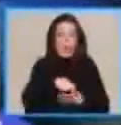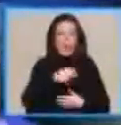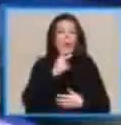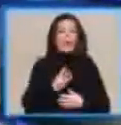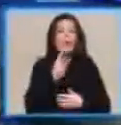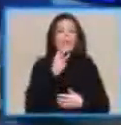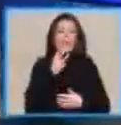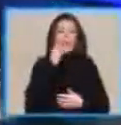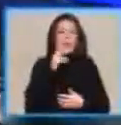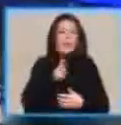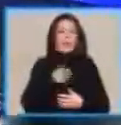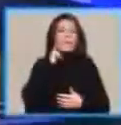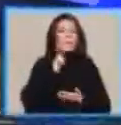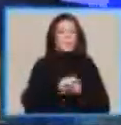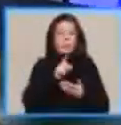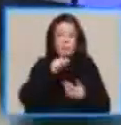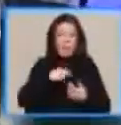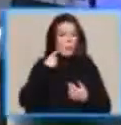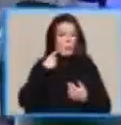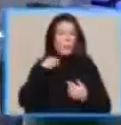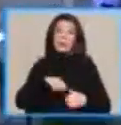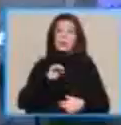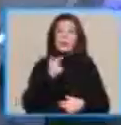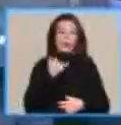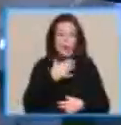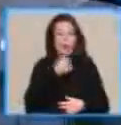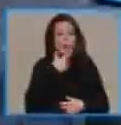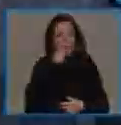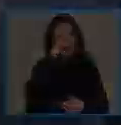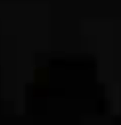o poder que tem, a liberdade de expressão continua a ser um tema em voga no século XXI. Obrigada, Alexandre, até amanhã.